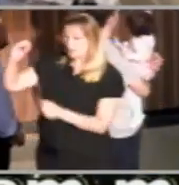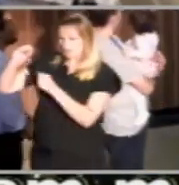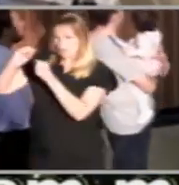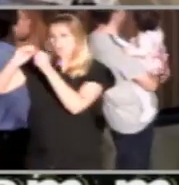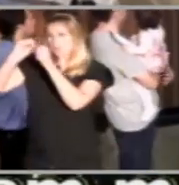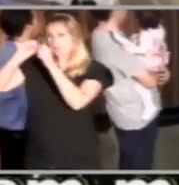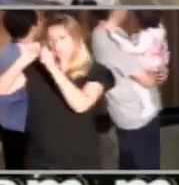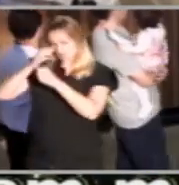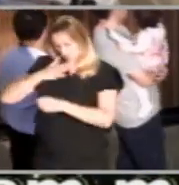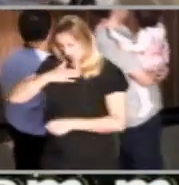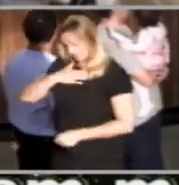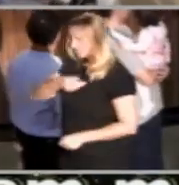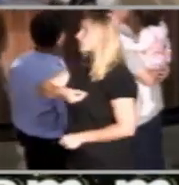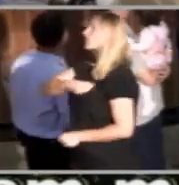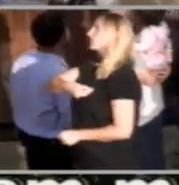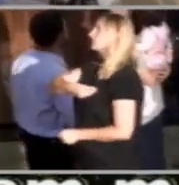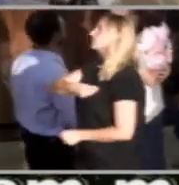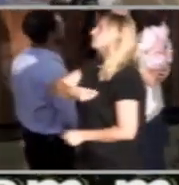Cumpre em